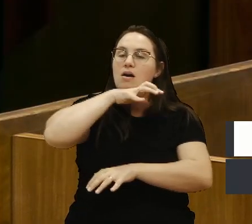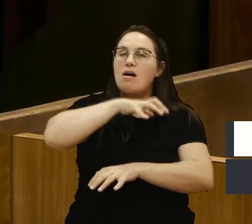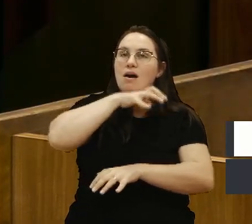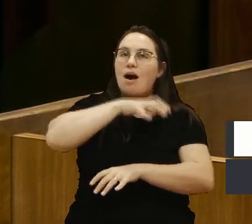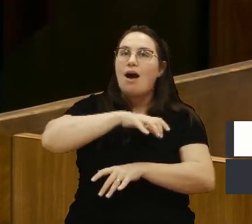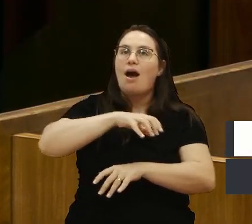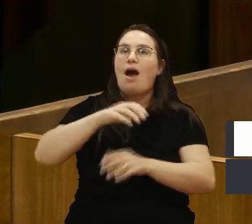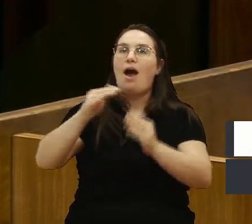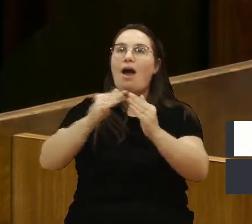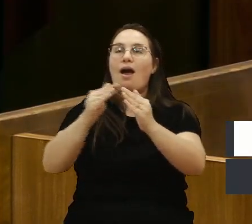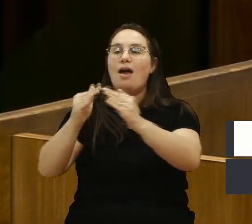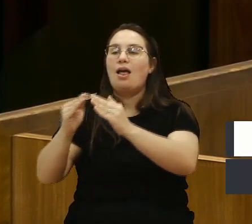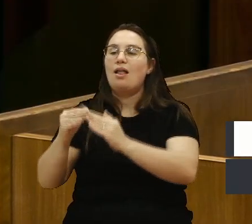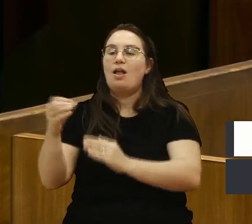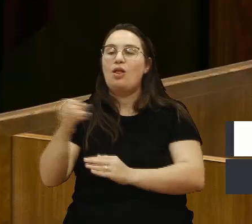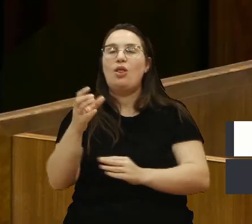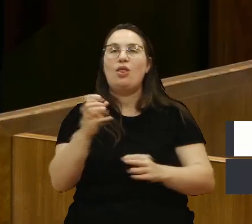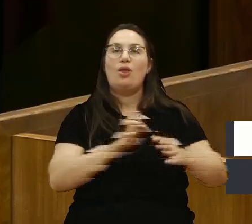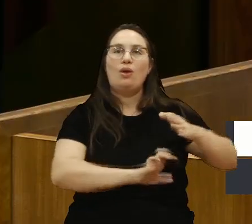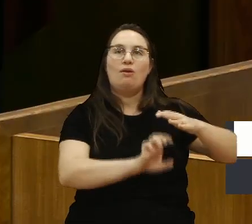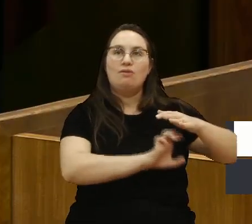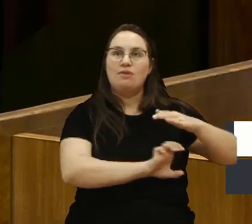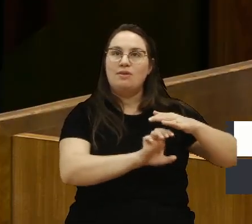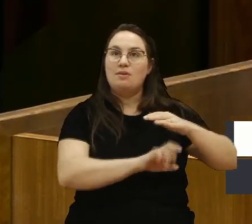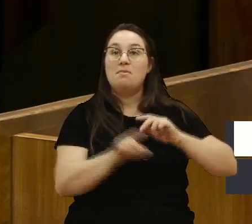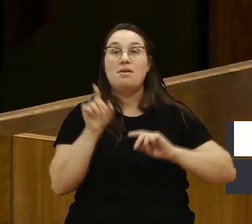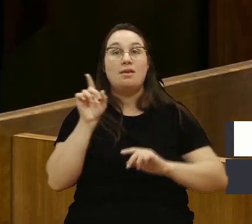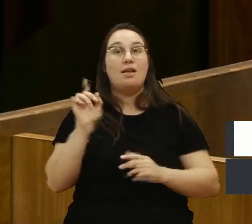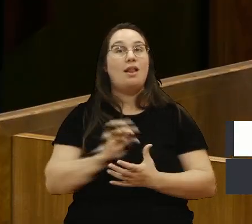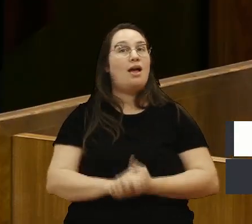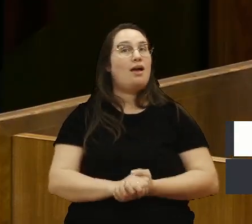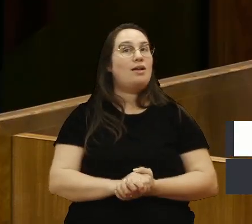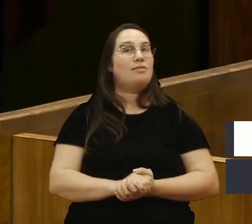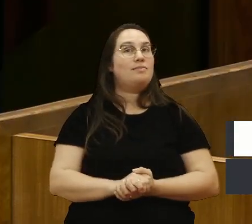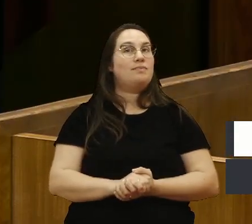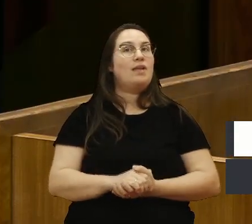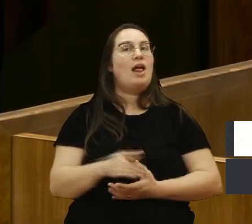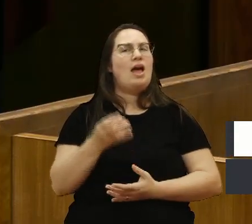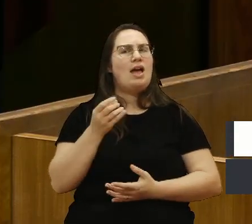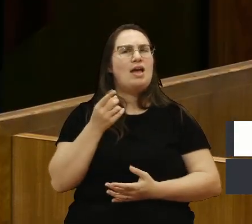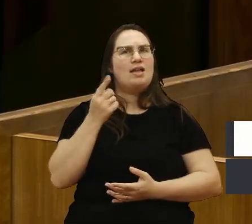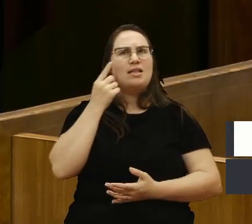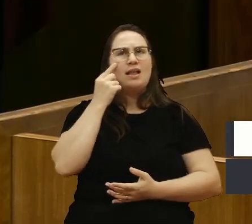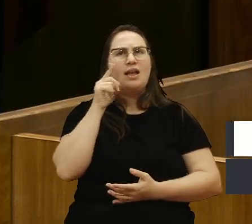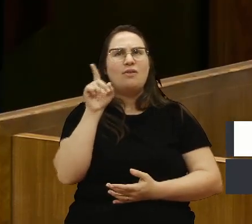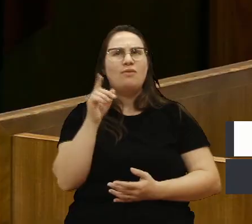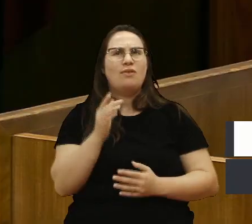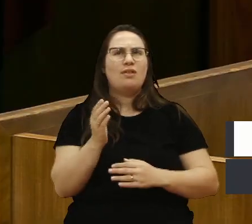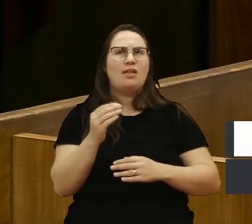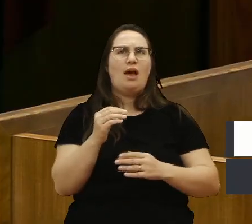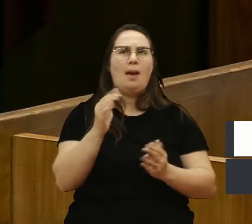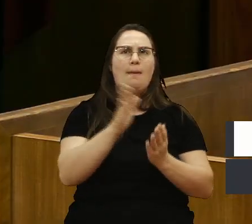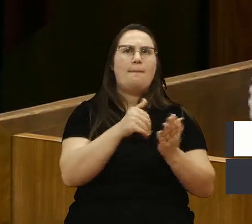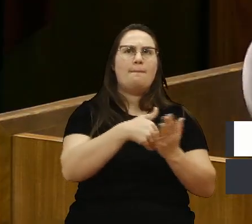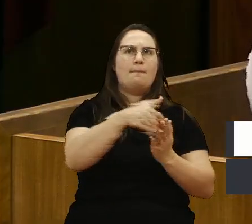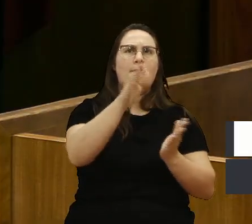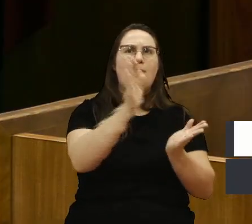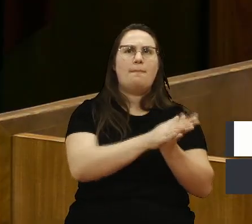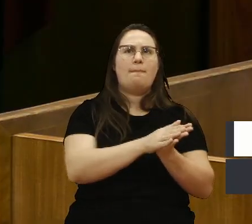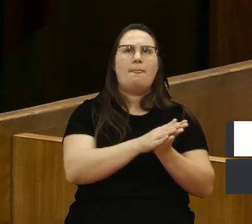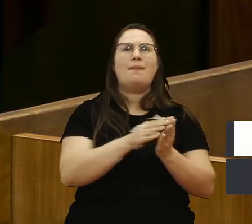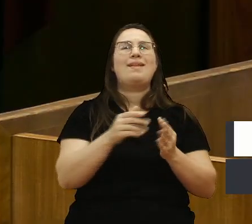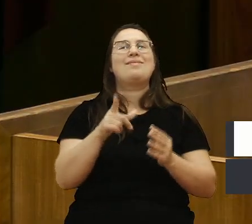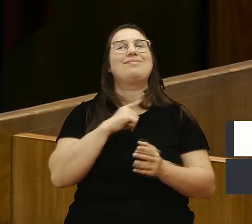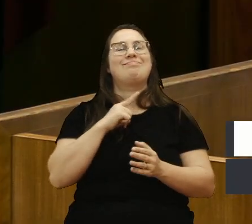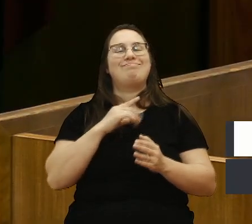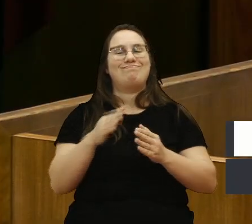para implantar uma nova empresa. E lá, será que alguém foi multado? Não, mas lá teve a